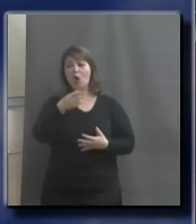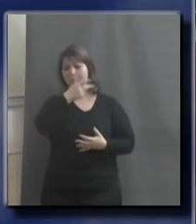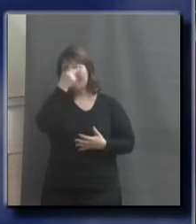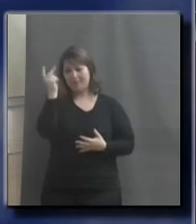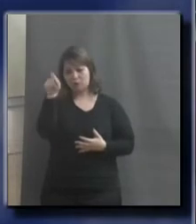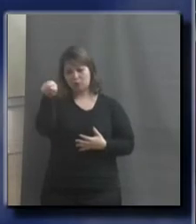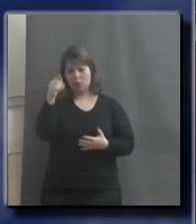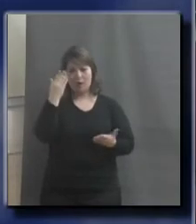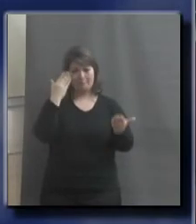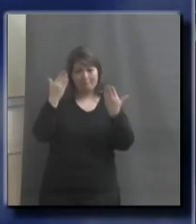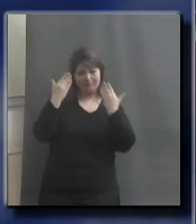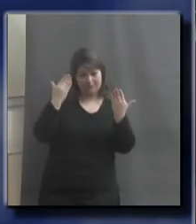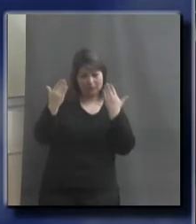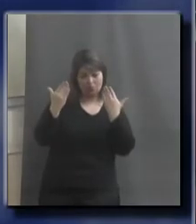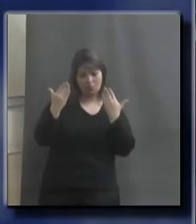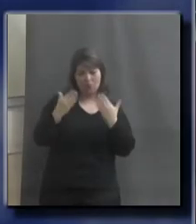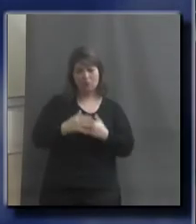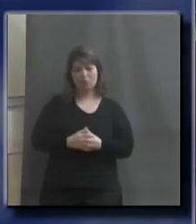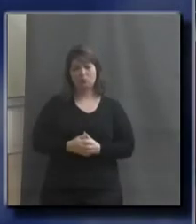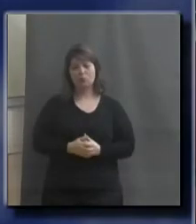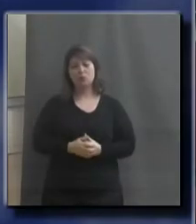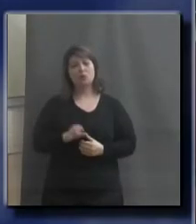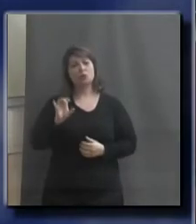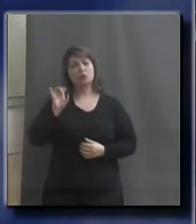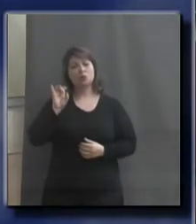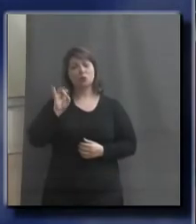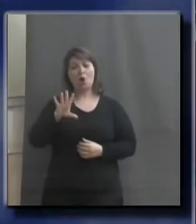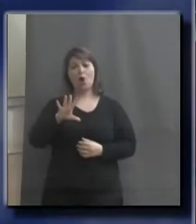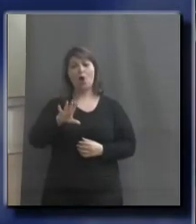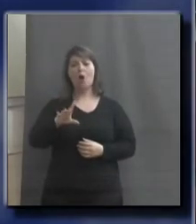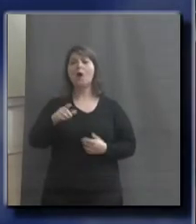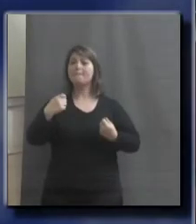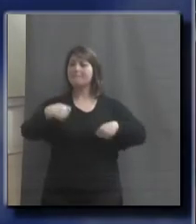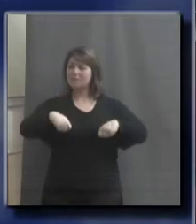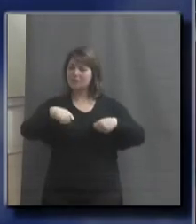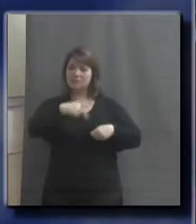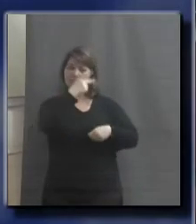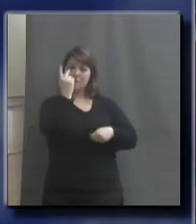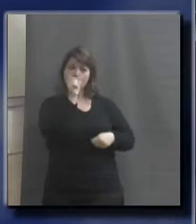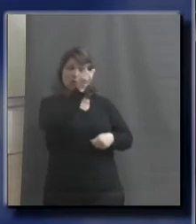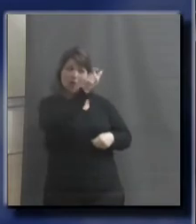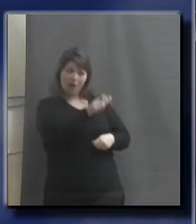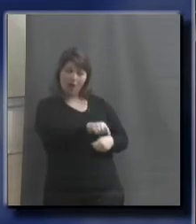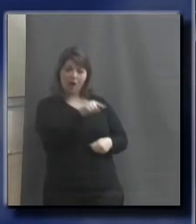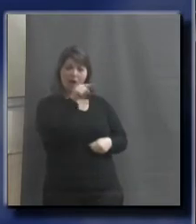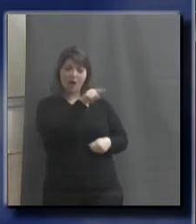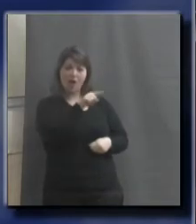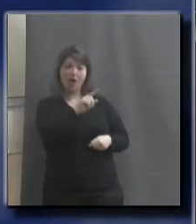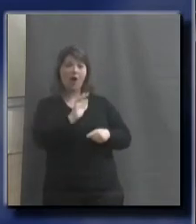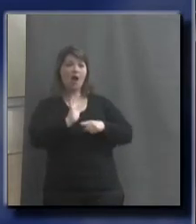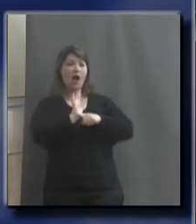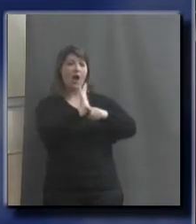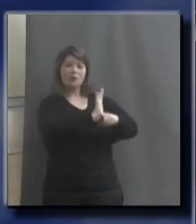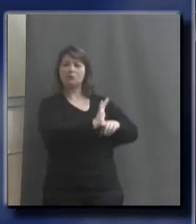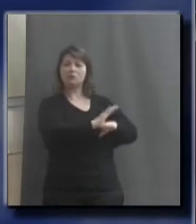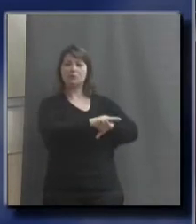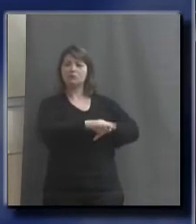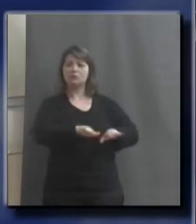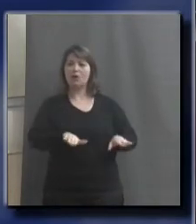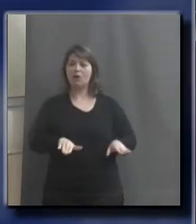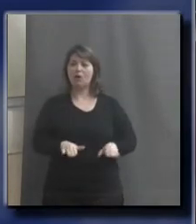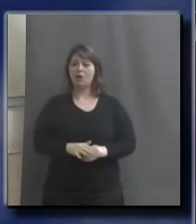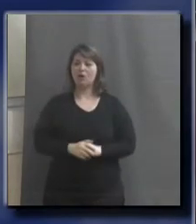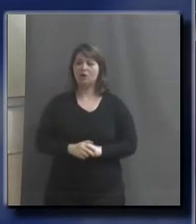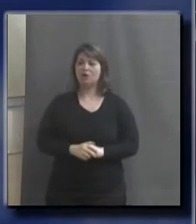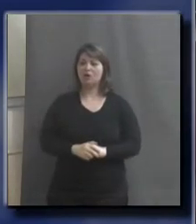psicólogas, né? Elas têm que atender a egodistonia.